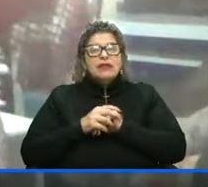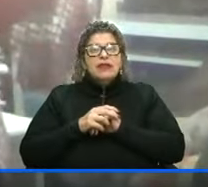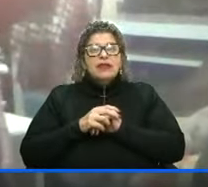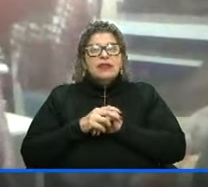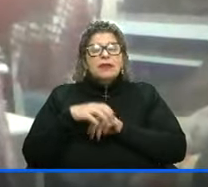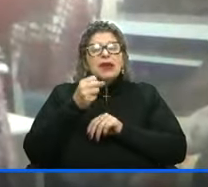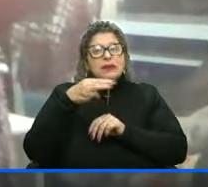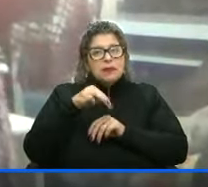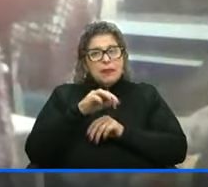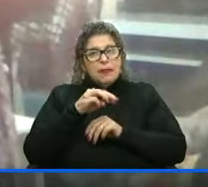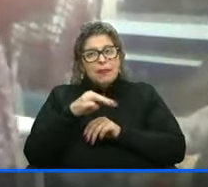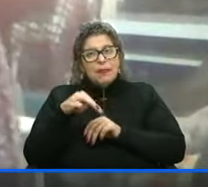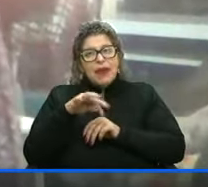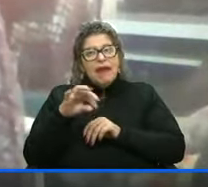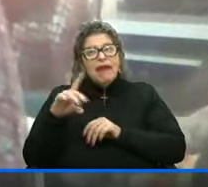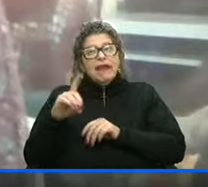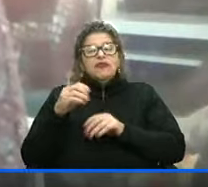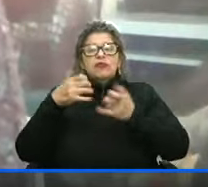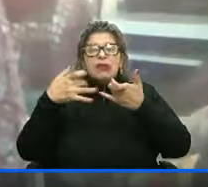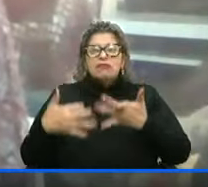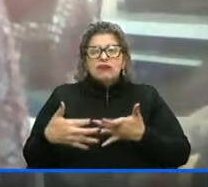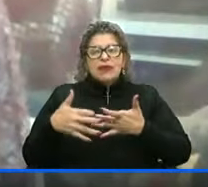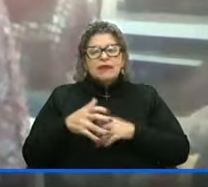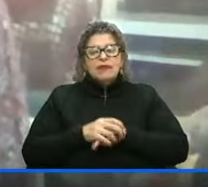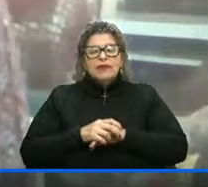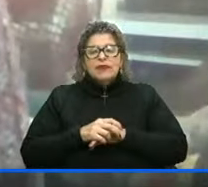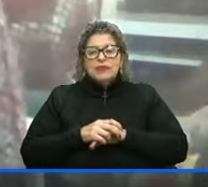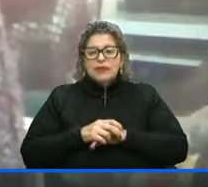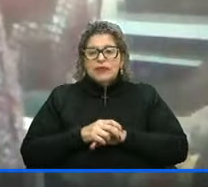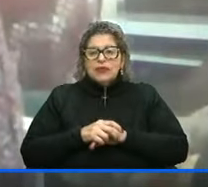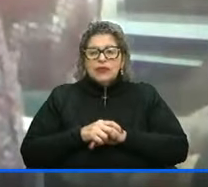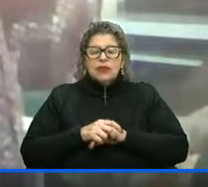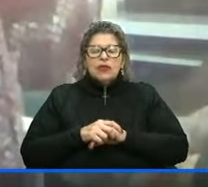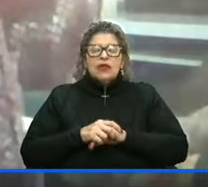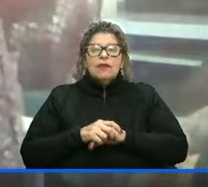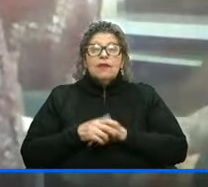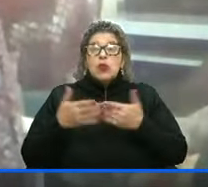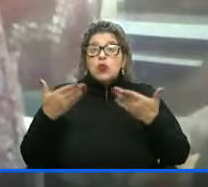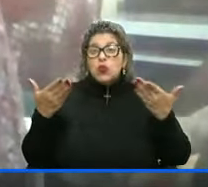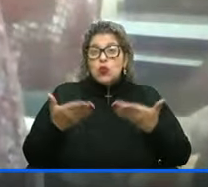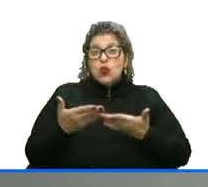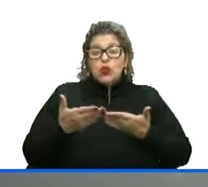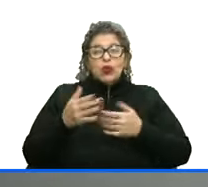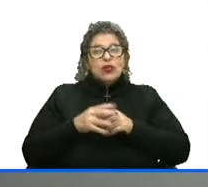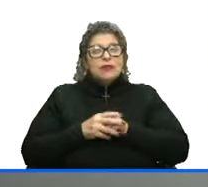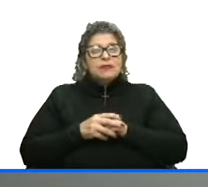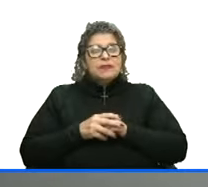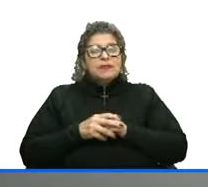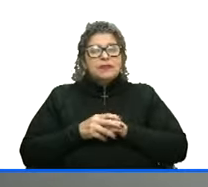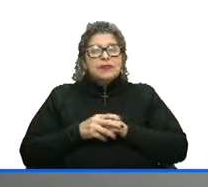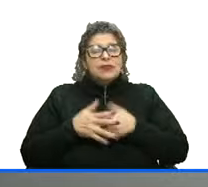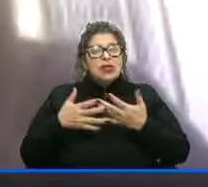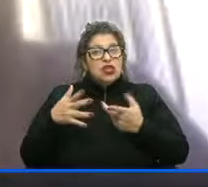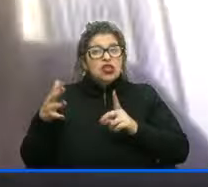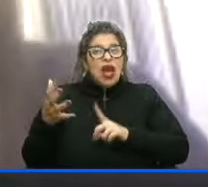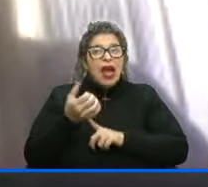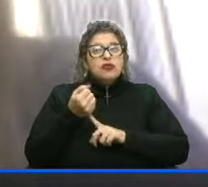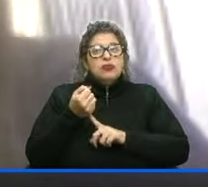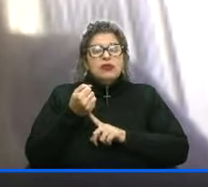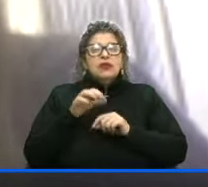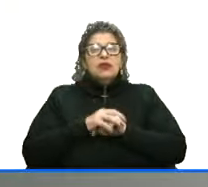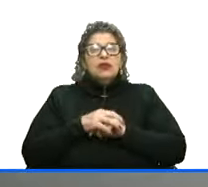se vocês quiserem, tanto a Ângela quanto a Jaqueline, nos explicitar melhor. Isso. Hoje, a gente, desde que a gente assumiu ali